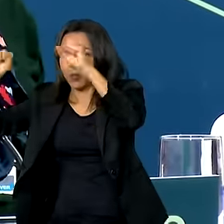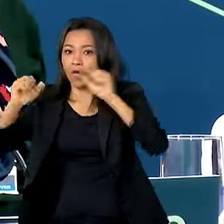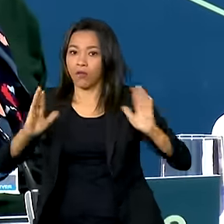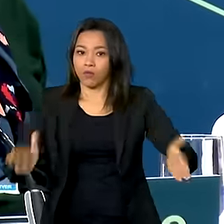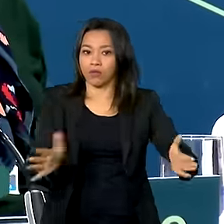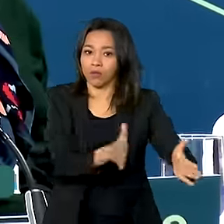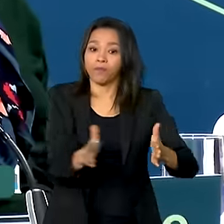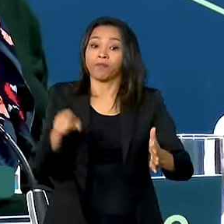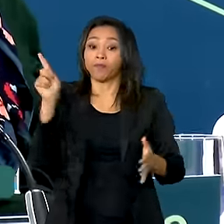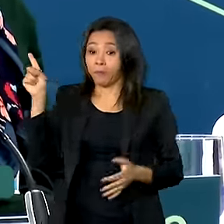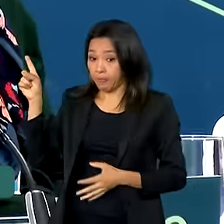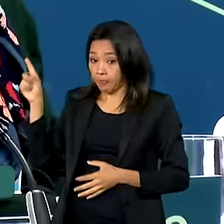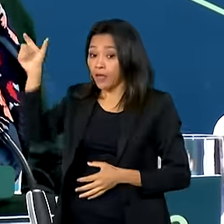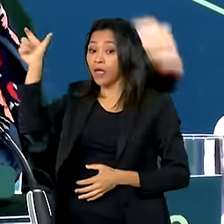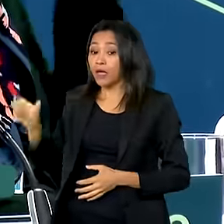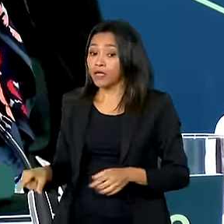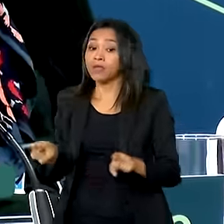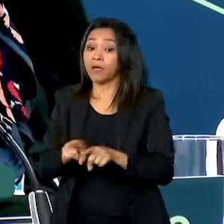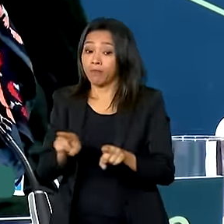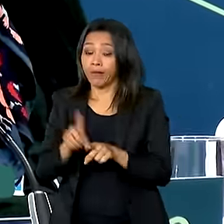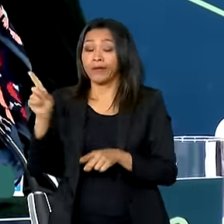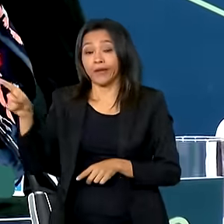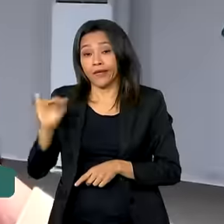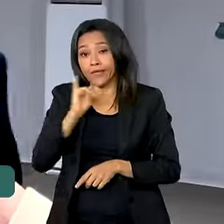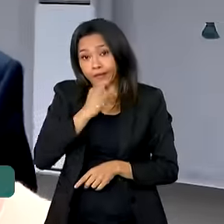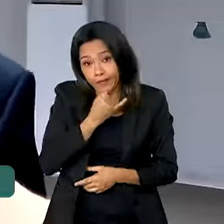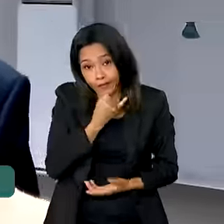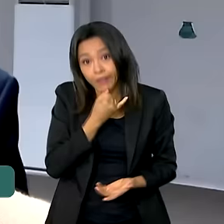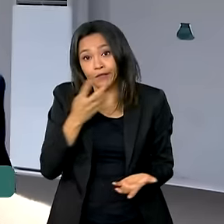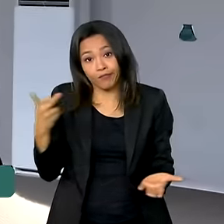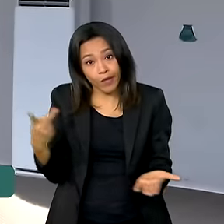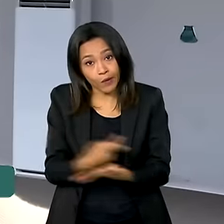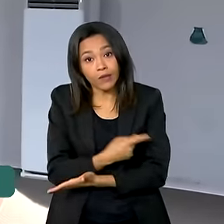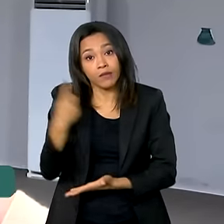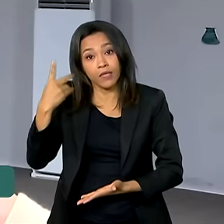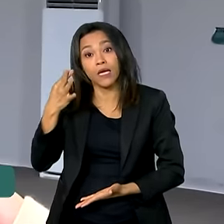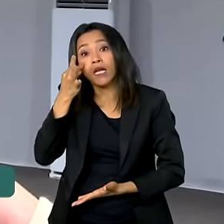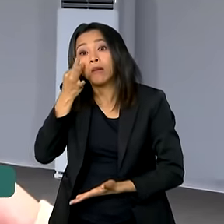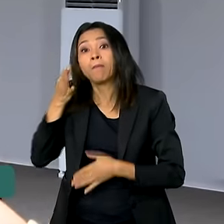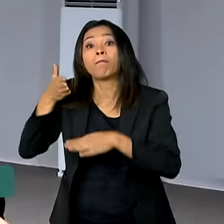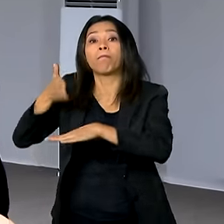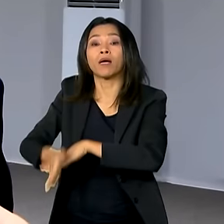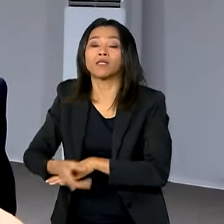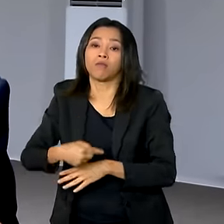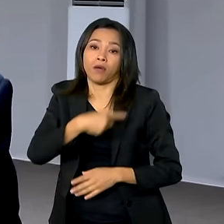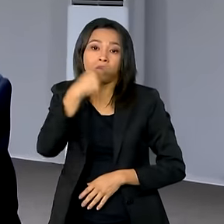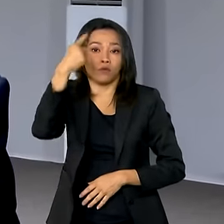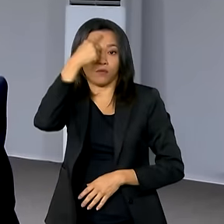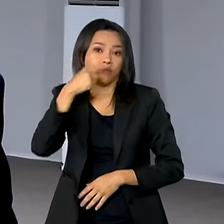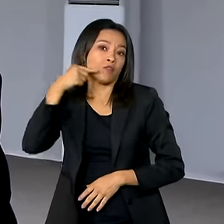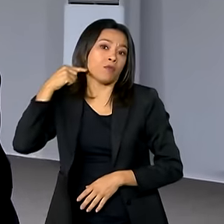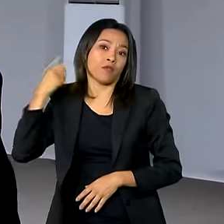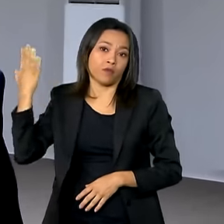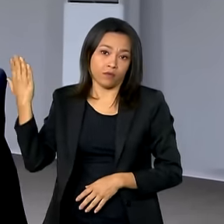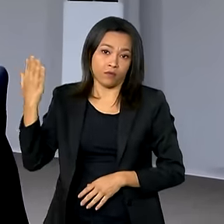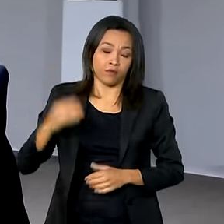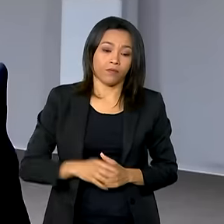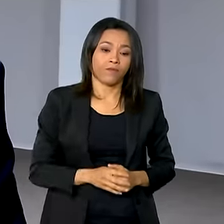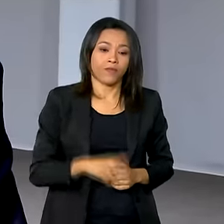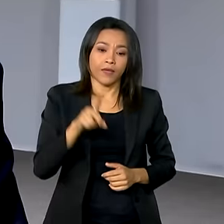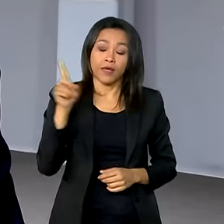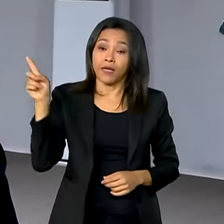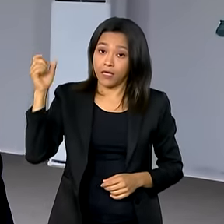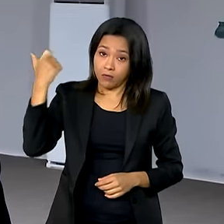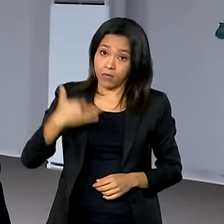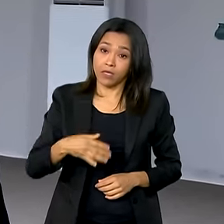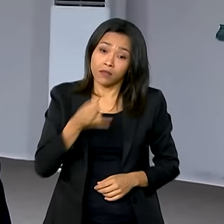vice-presidente Geraldo Alckmin lamentou o episódio. Olha, triste e grave. Triste pela